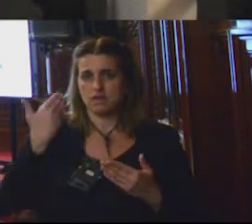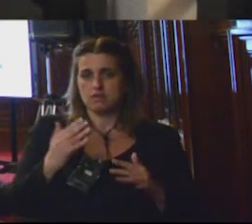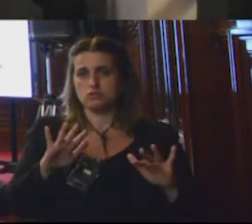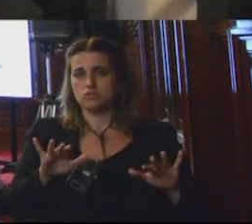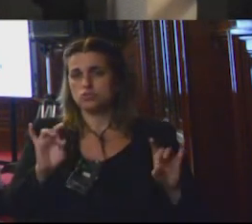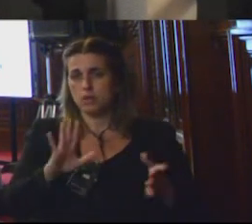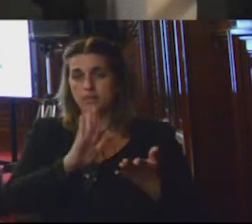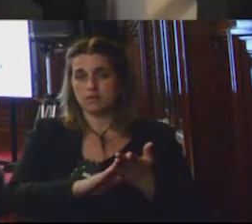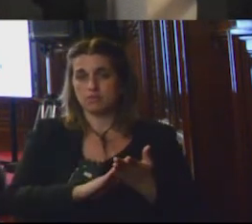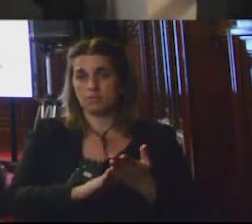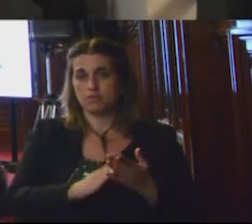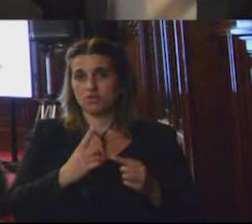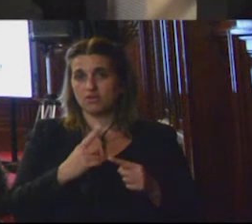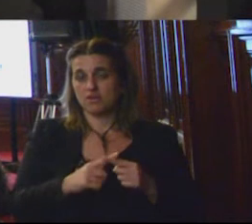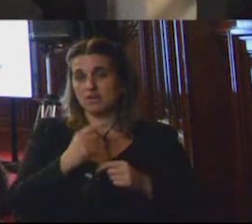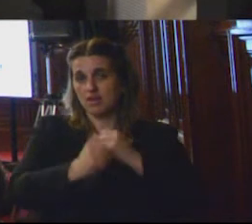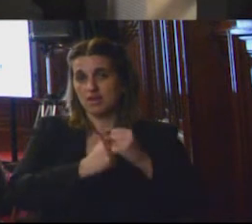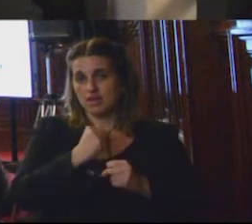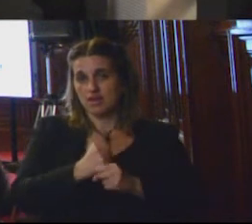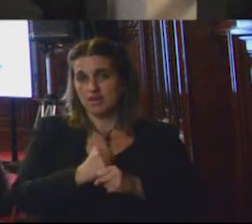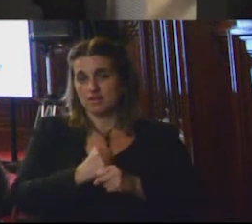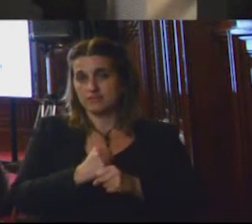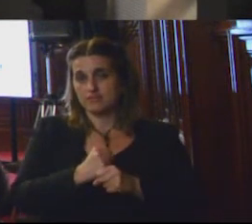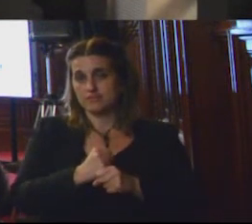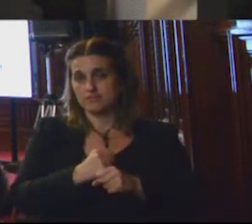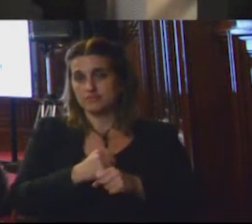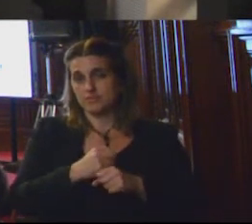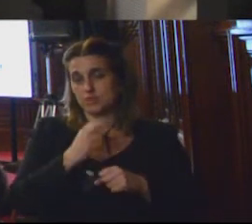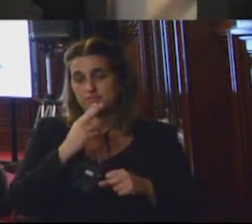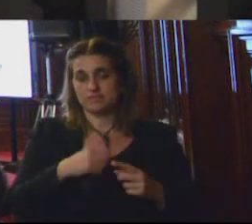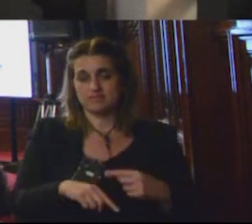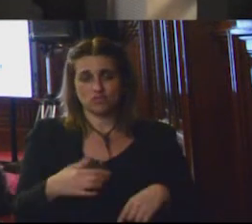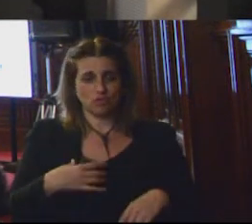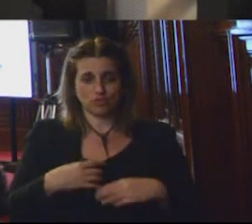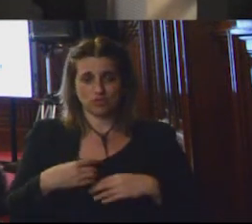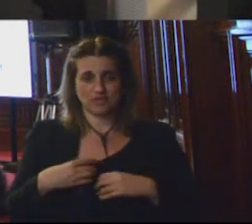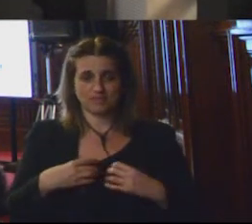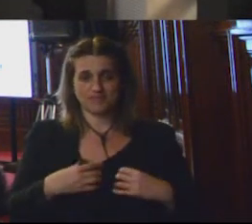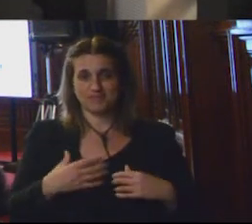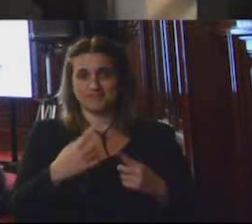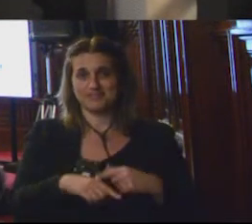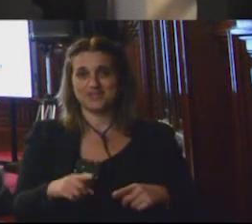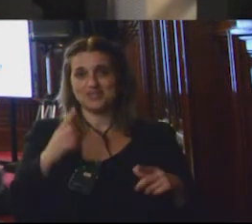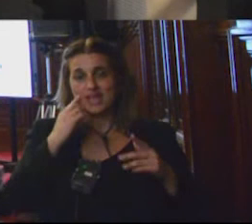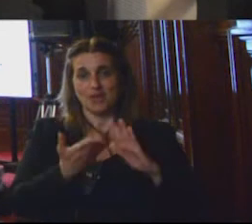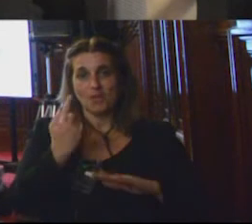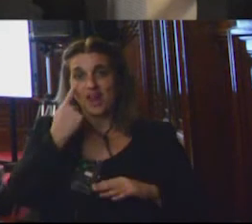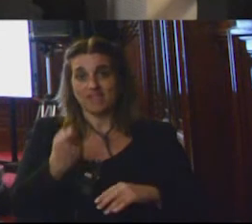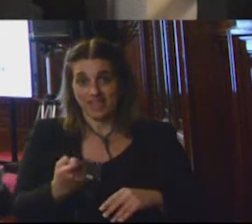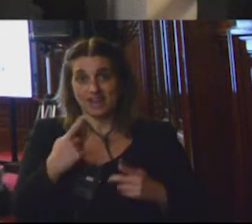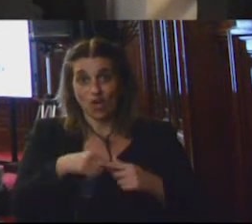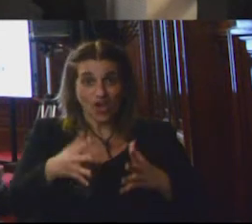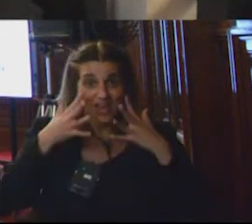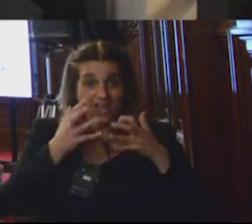número 331 do Tribunal Superior do Trabalho. A nova legislação busca evitar o risco de desvirtuamento da